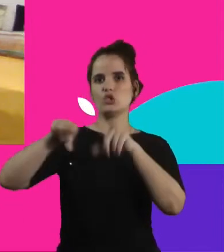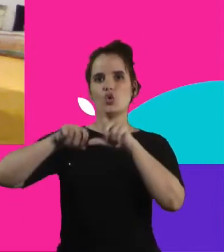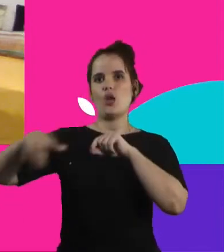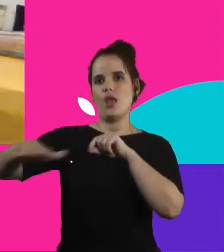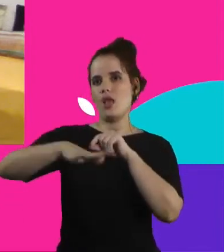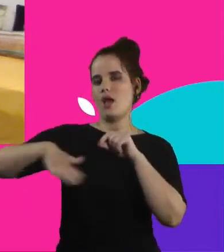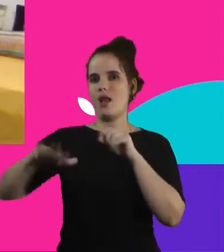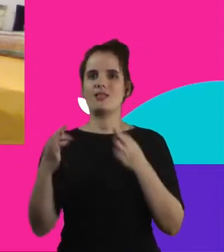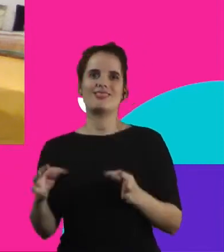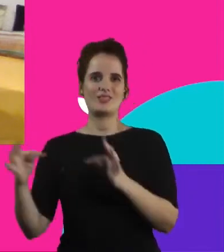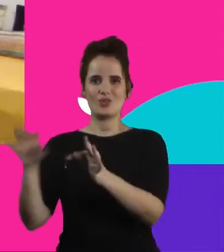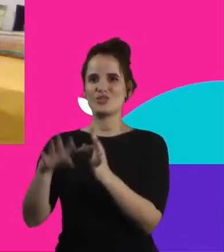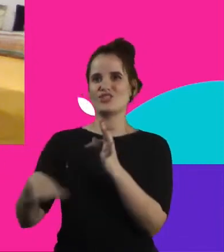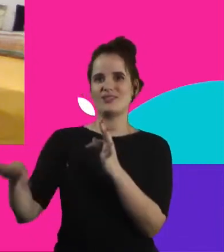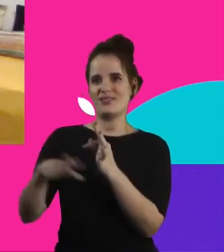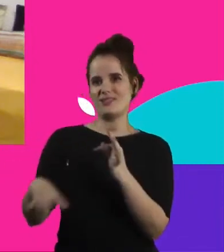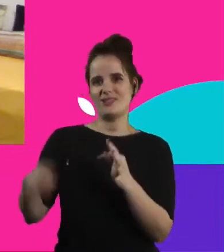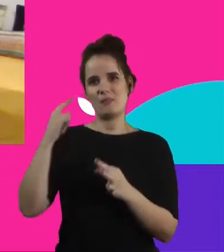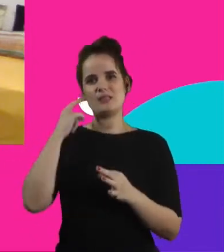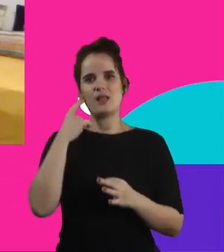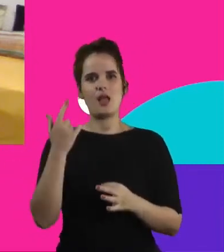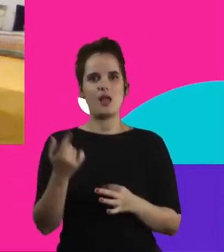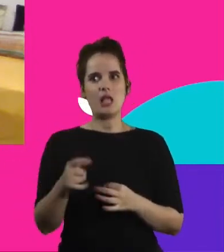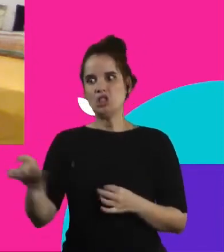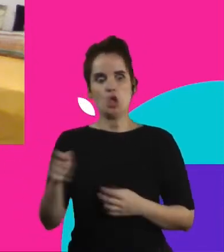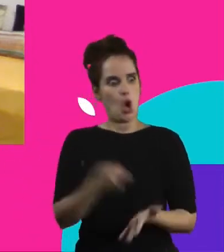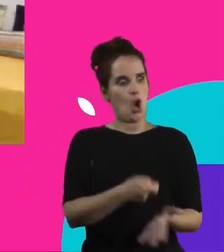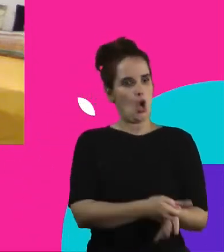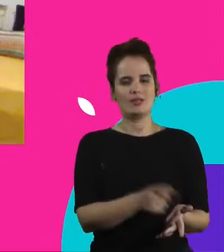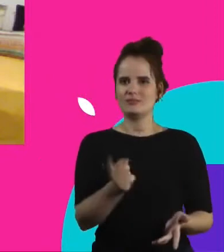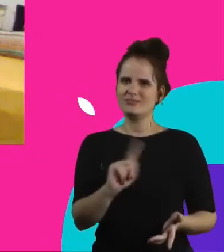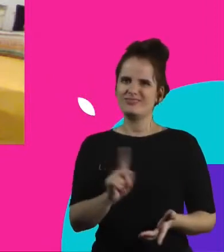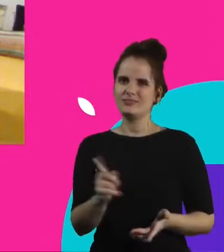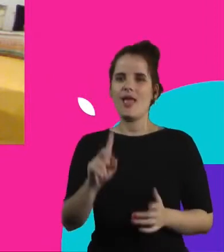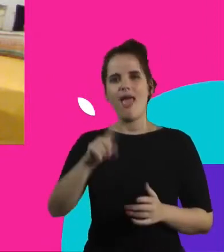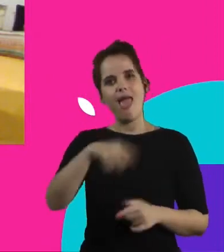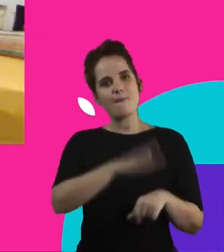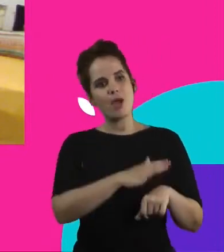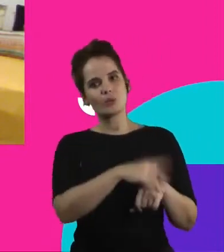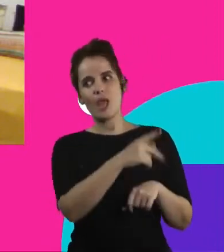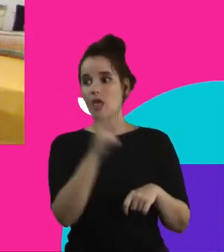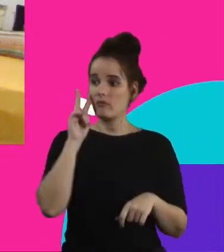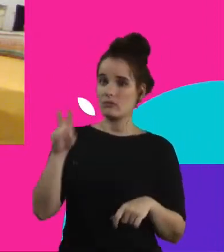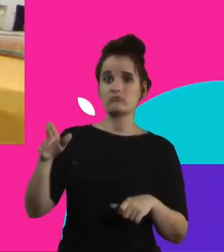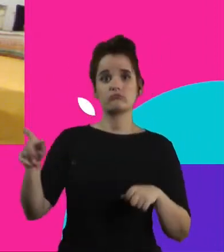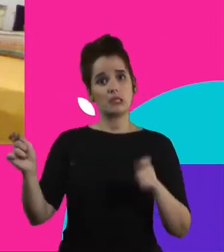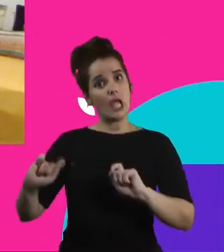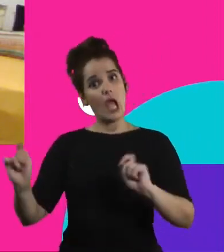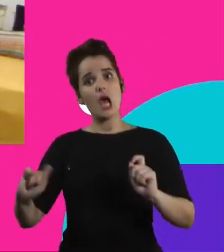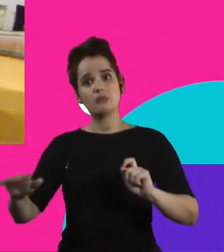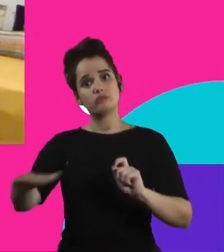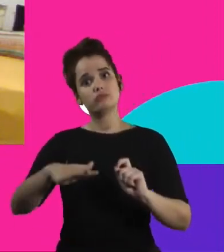considerem a tecnologia. A gente não vai fazer com que, não, escolhe a tecnologia porque tem que ser isso, mas que ela considere a possibilidade, porque hoje em dia muitas delas nem